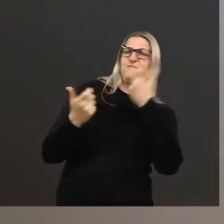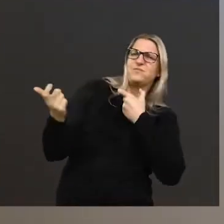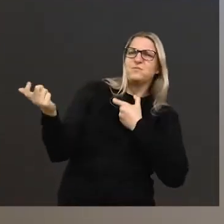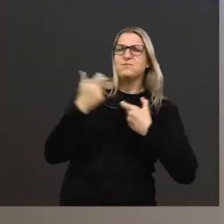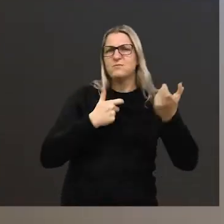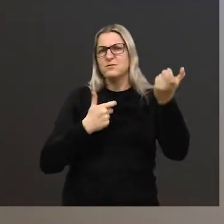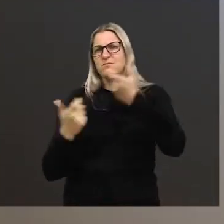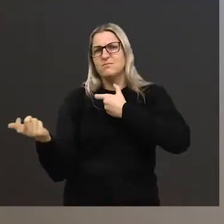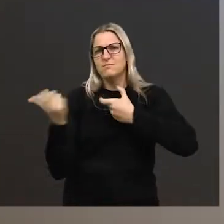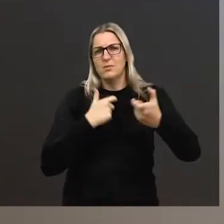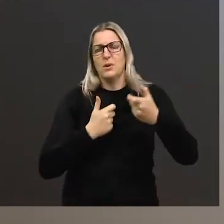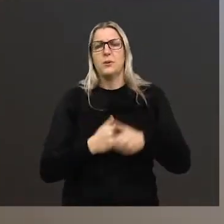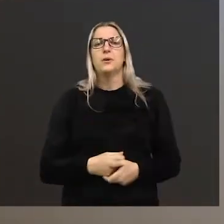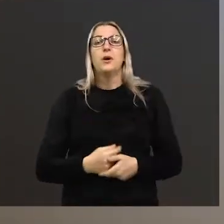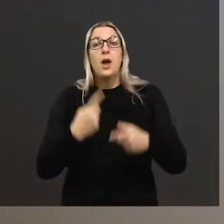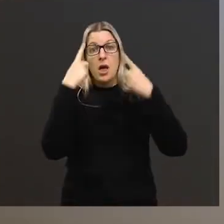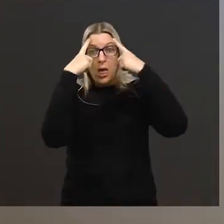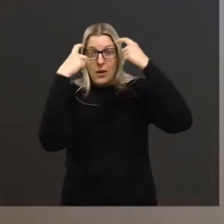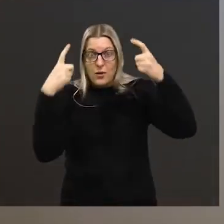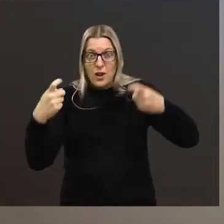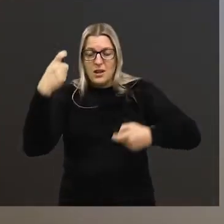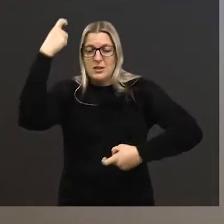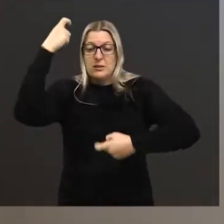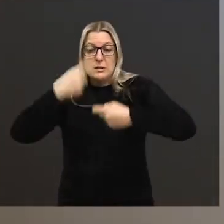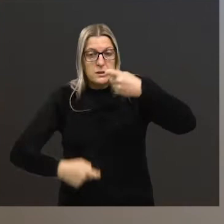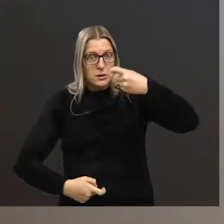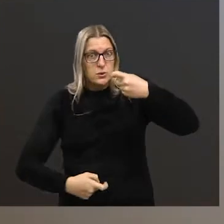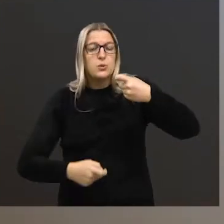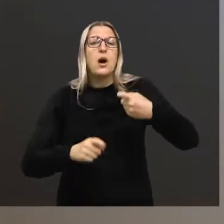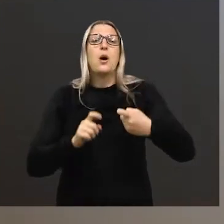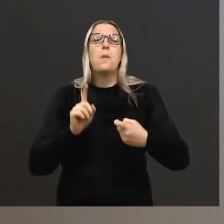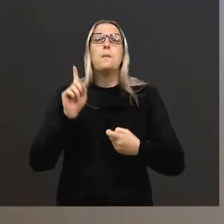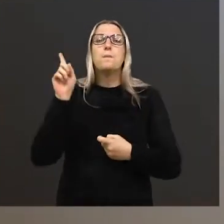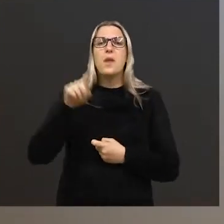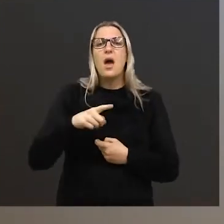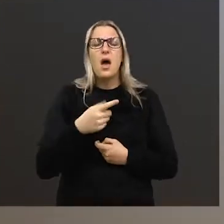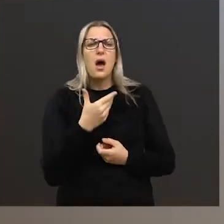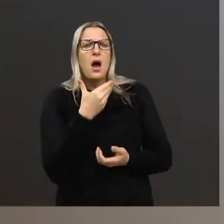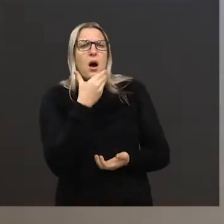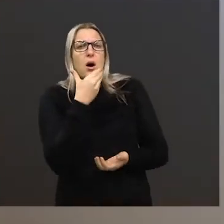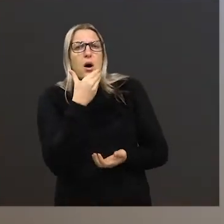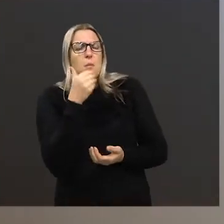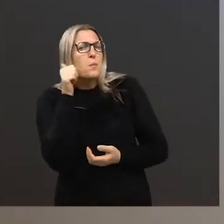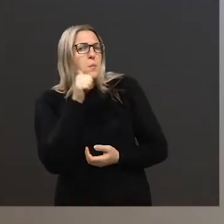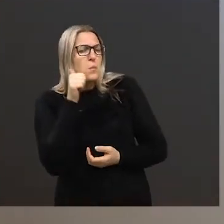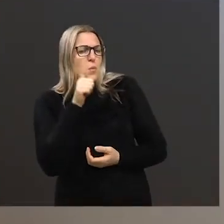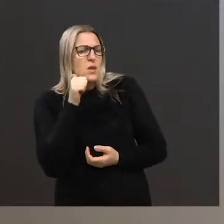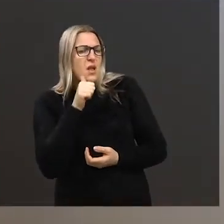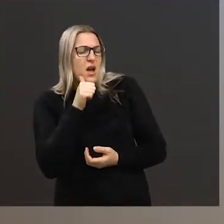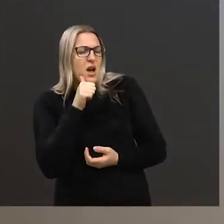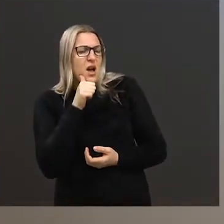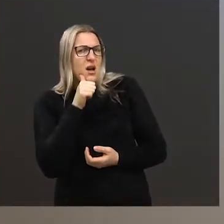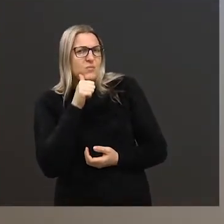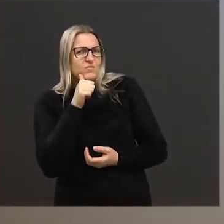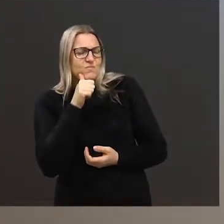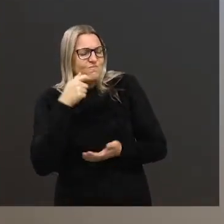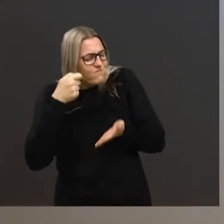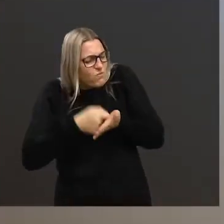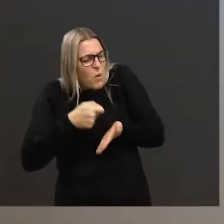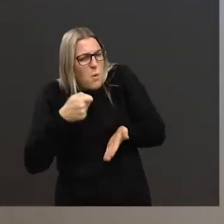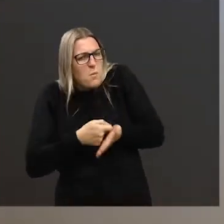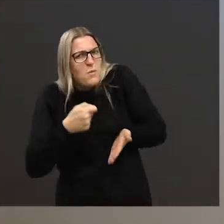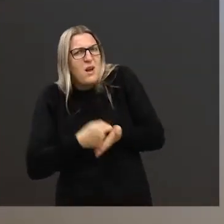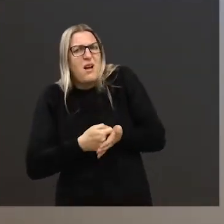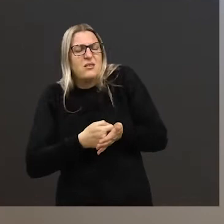palavrões, xingamentos. A violência sexual é aquela violência onde a mulher é obrigada